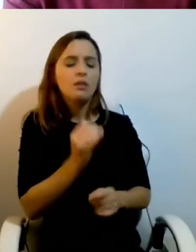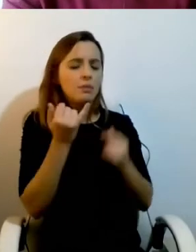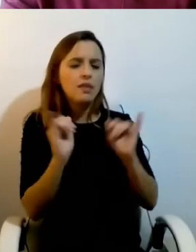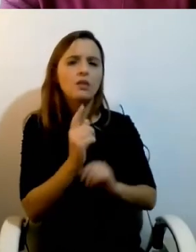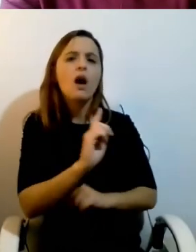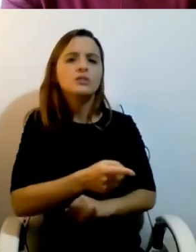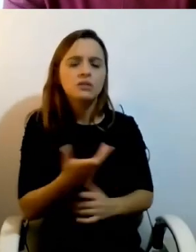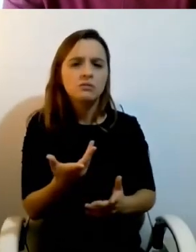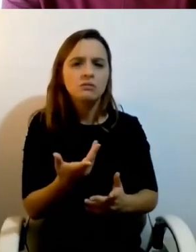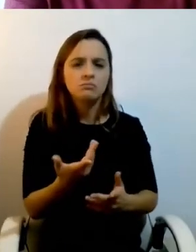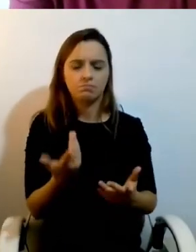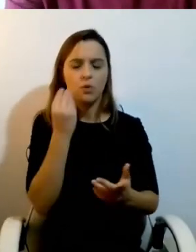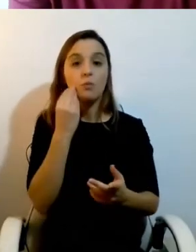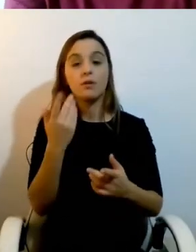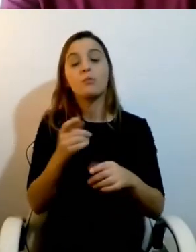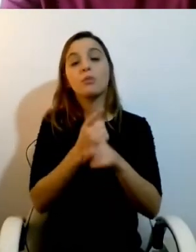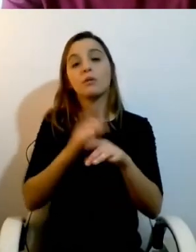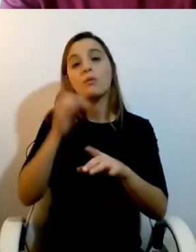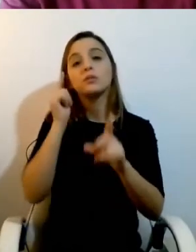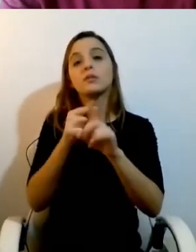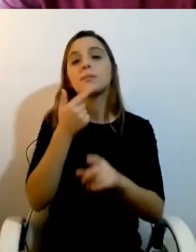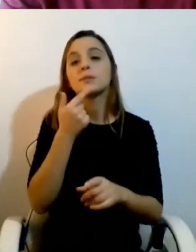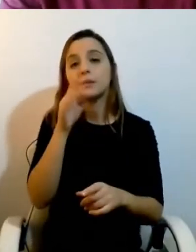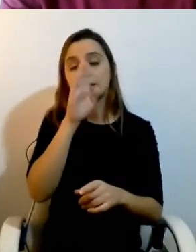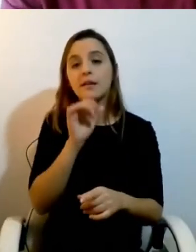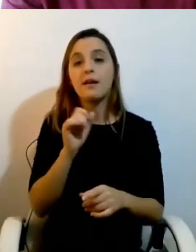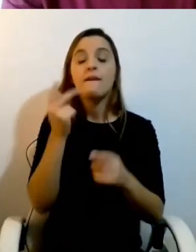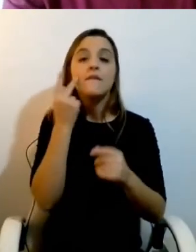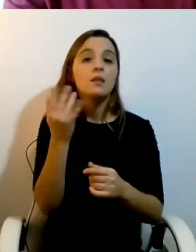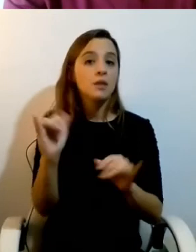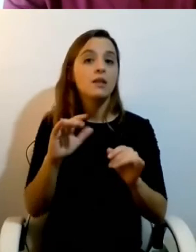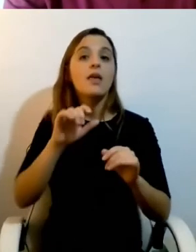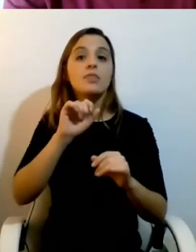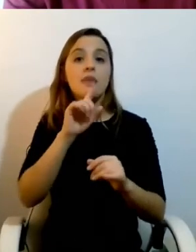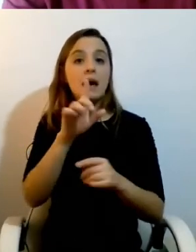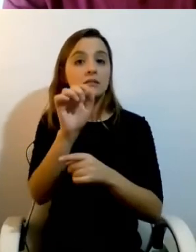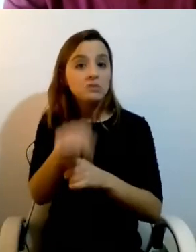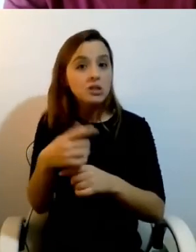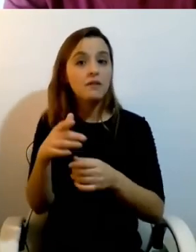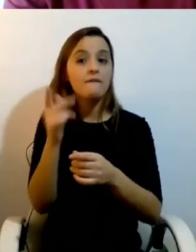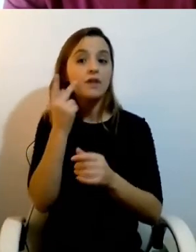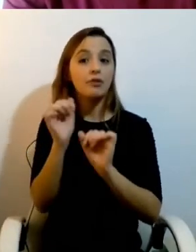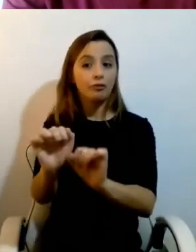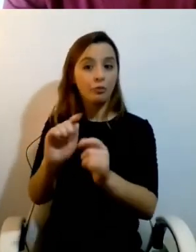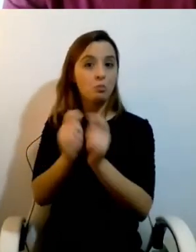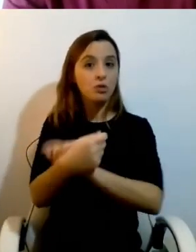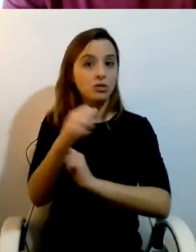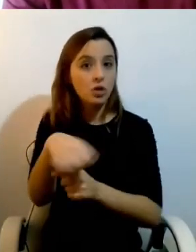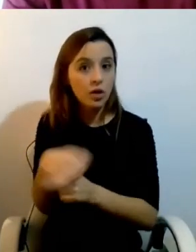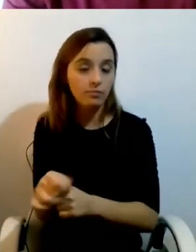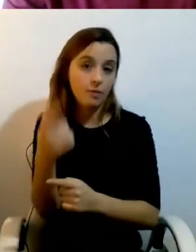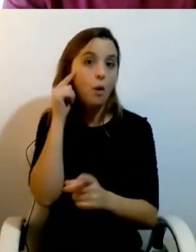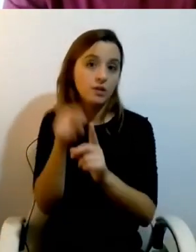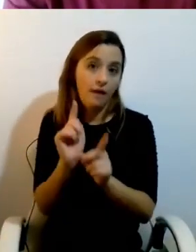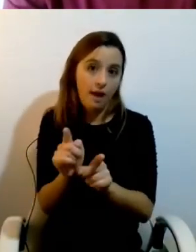mudar a vida das pessoas na região que estávamos a tratar. Efetivamente, passados